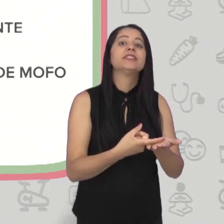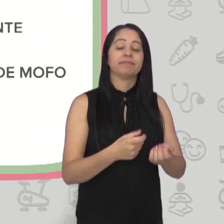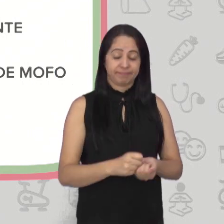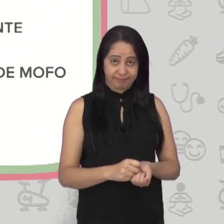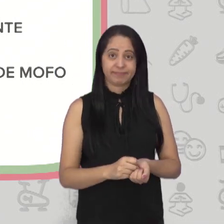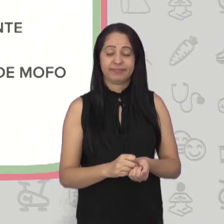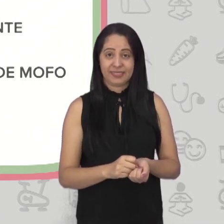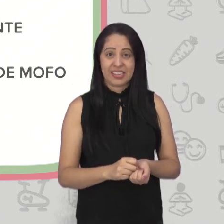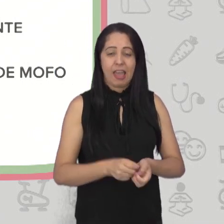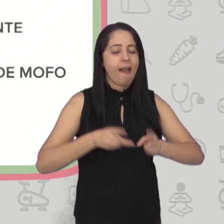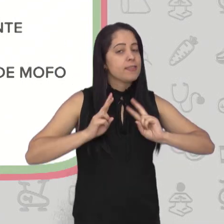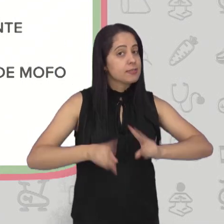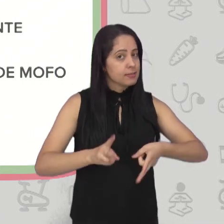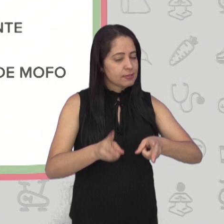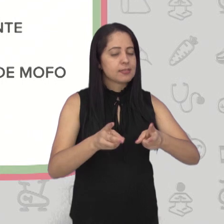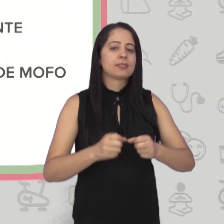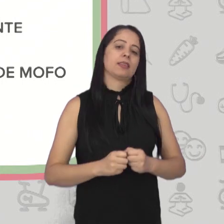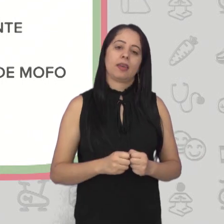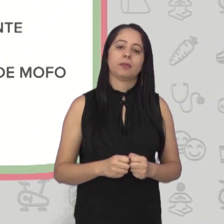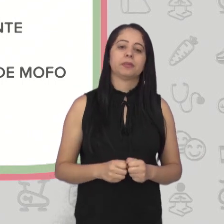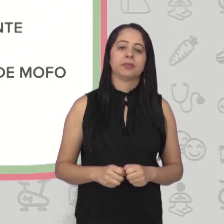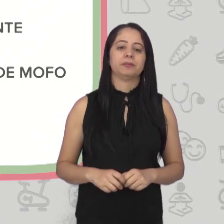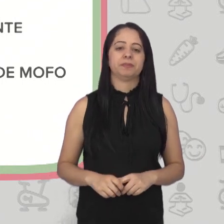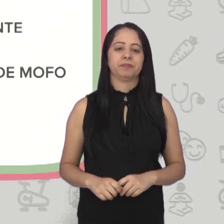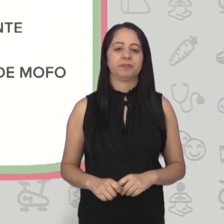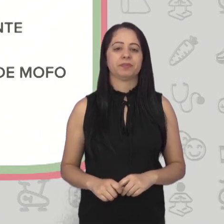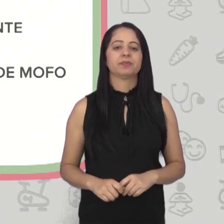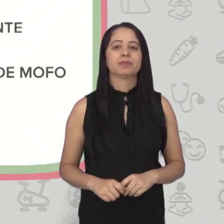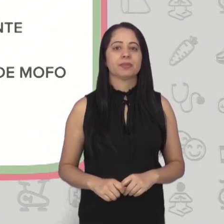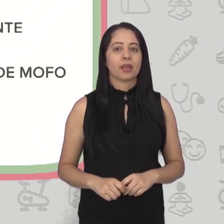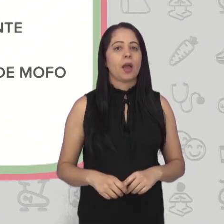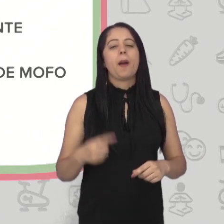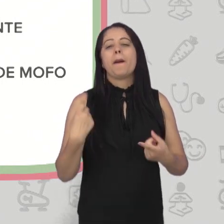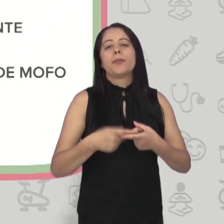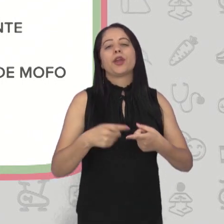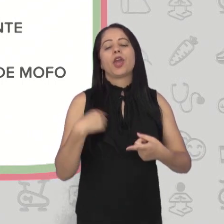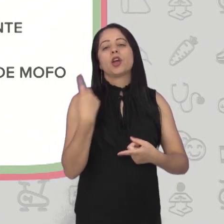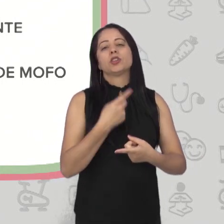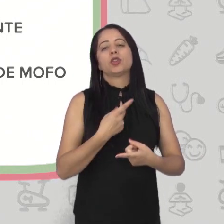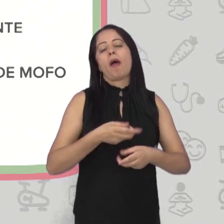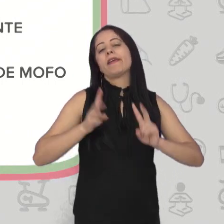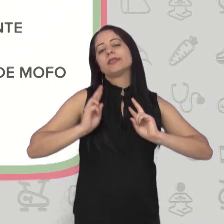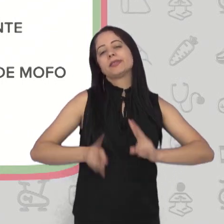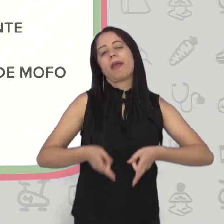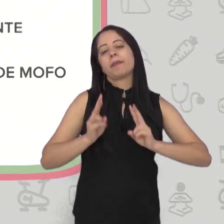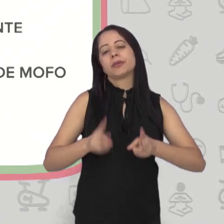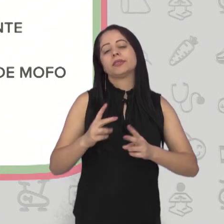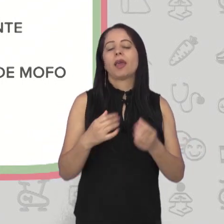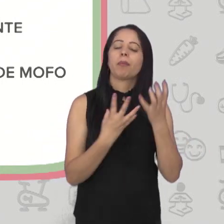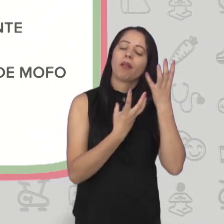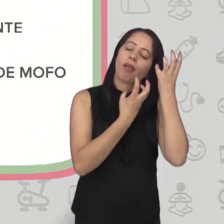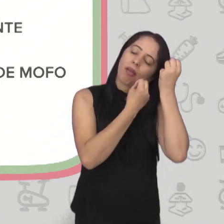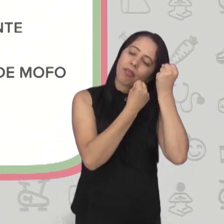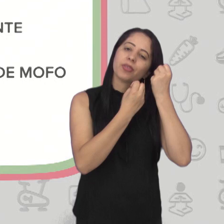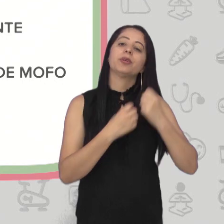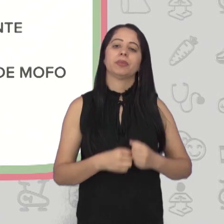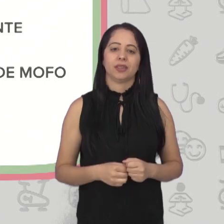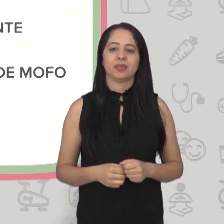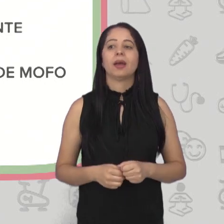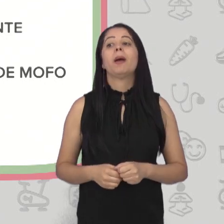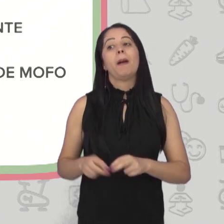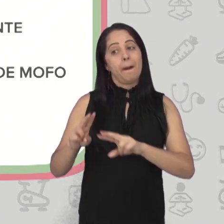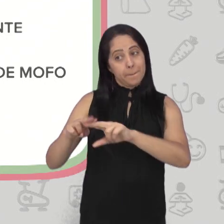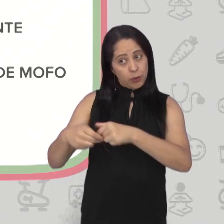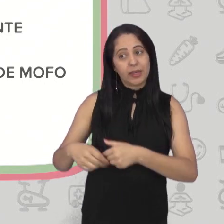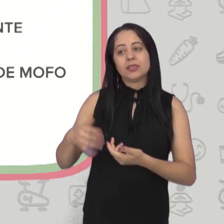de alergia, tanto rinite, como asma, como as alergias no geral. E eles são muito depositados ali, em colchões e travesseiros. Olha só, e que a gente